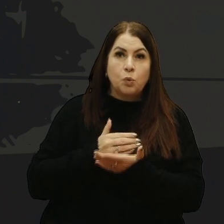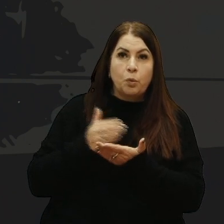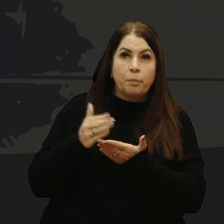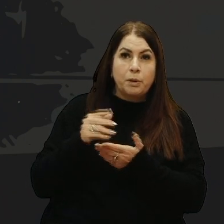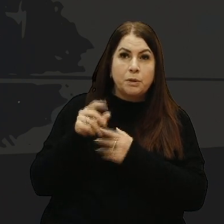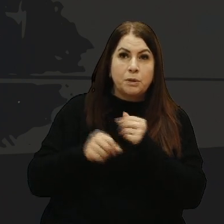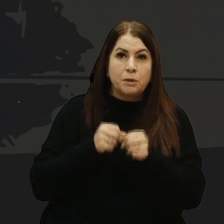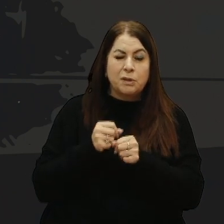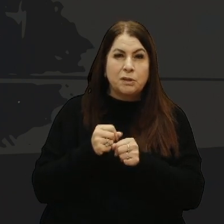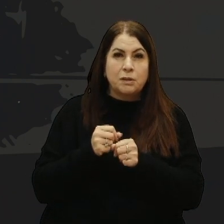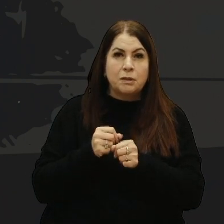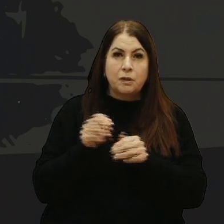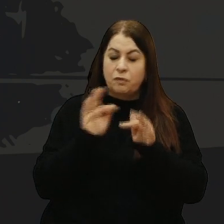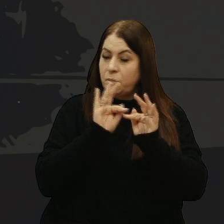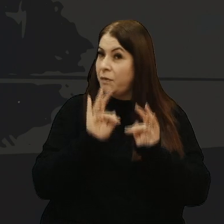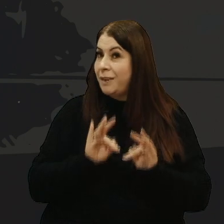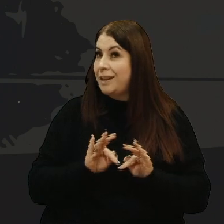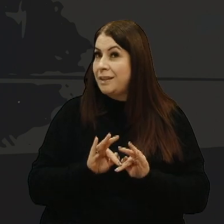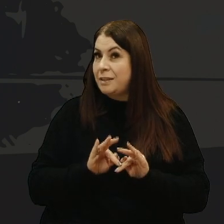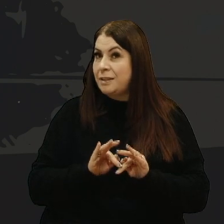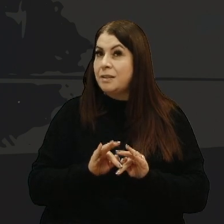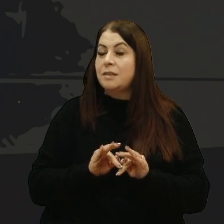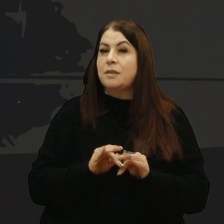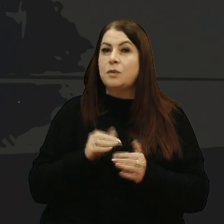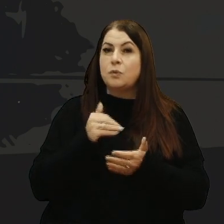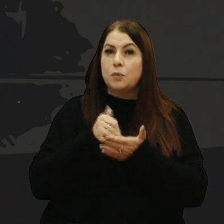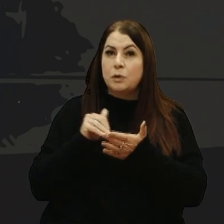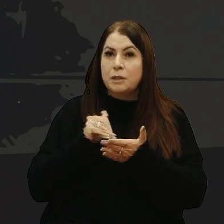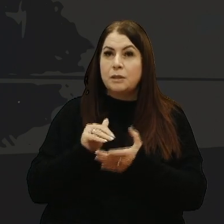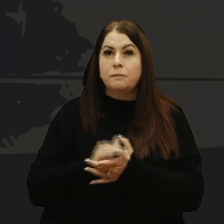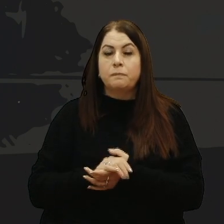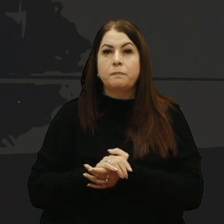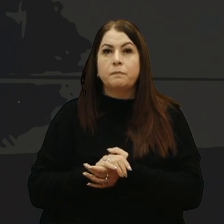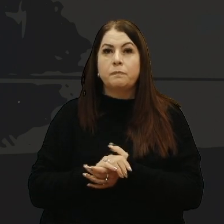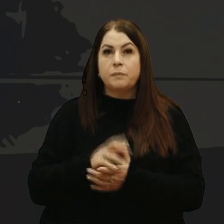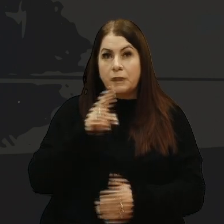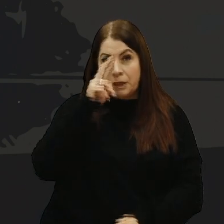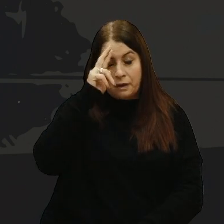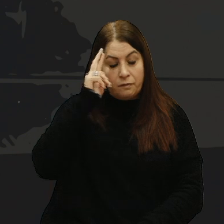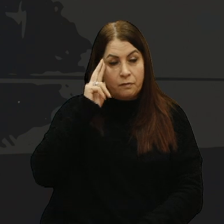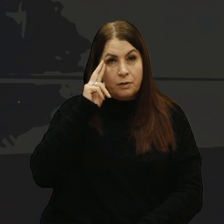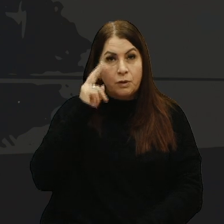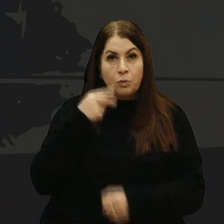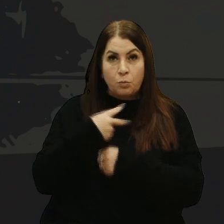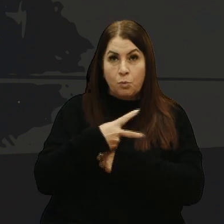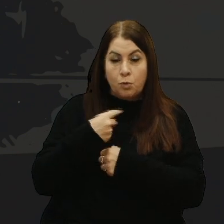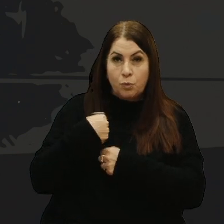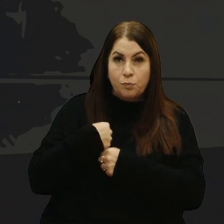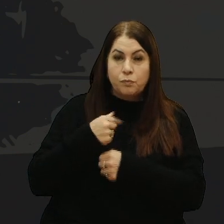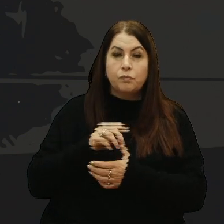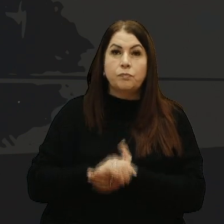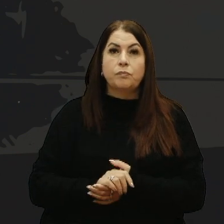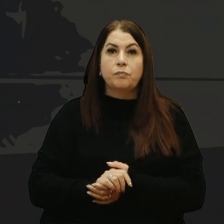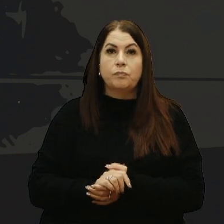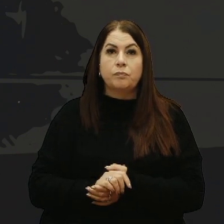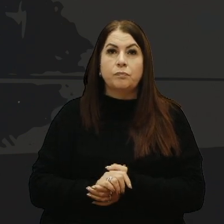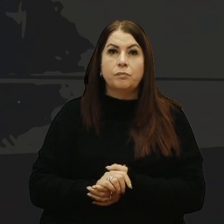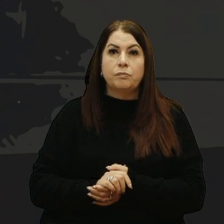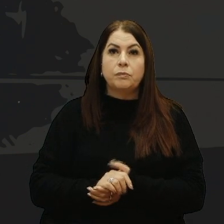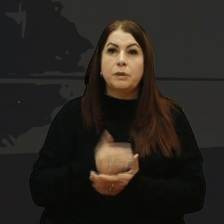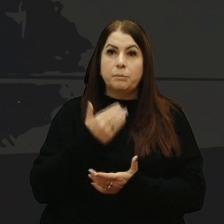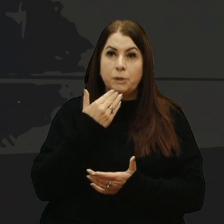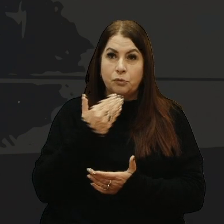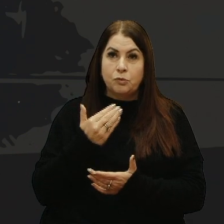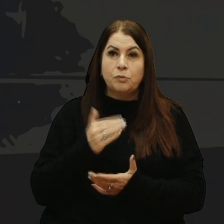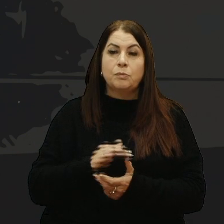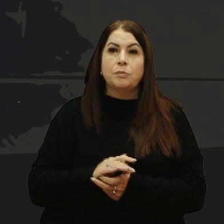desse ano eu fiquei bem feliz quando o secretário Rafael Bueno me procurou e pediu para que